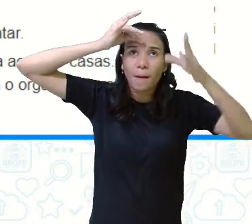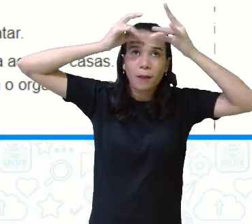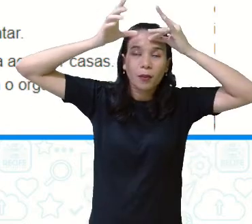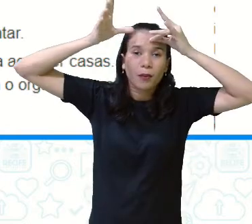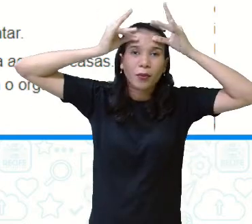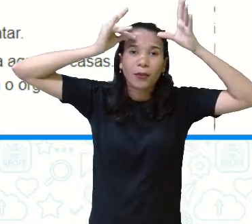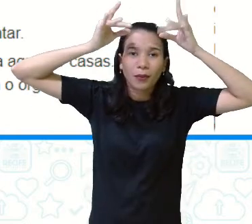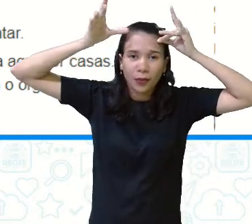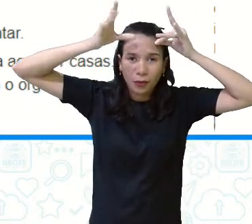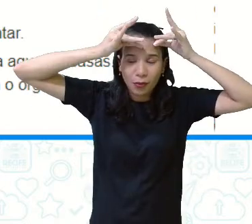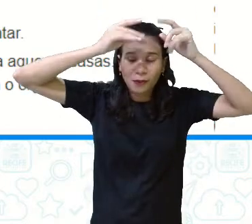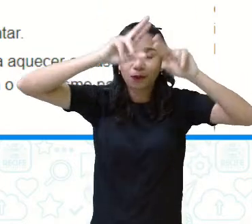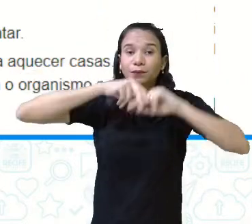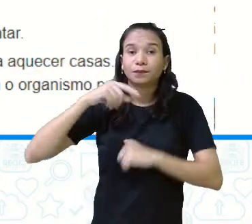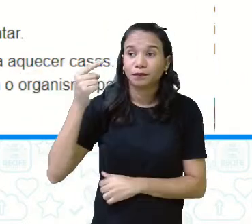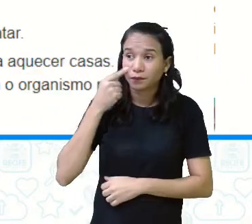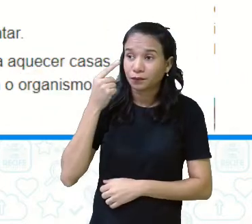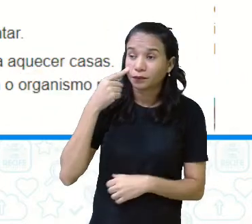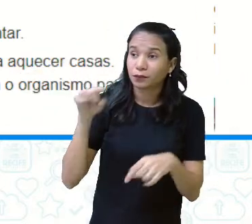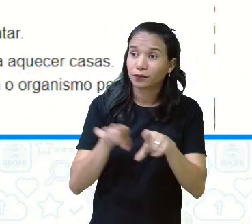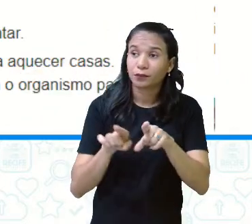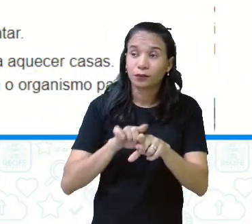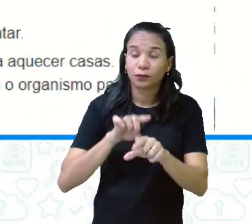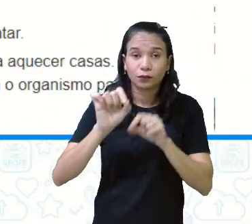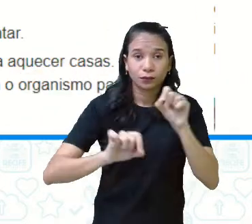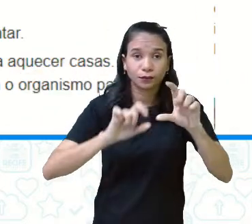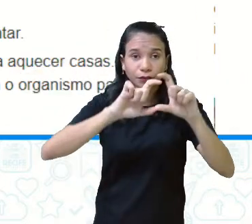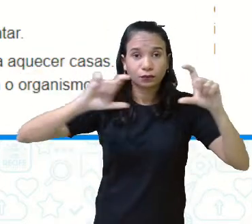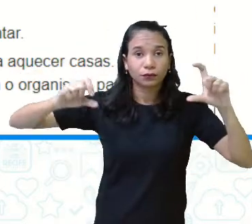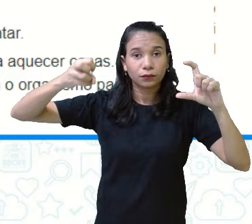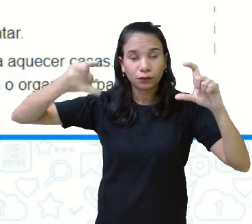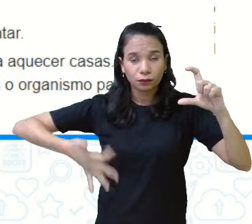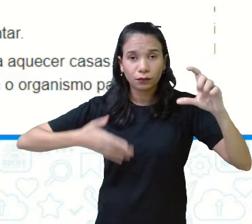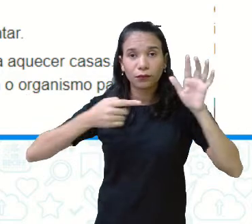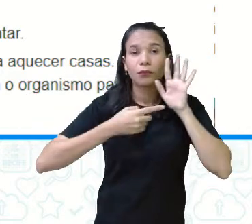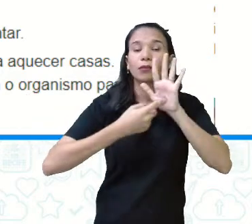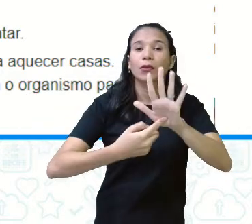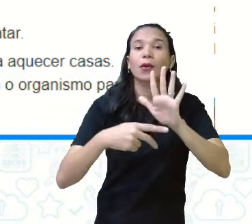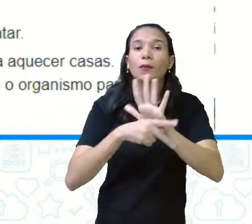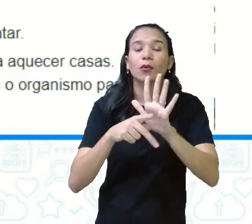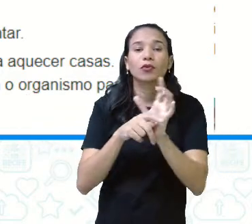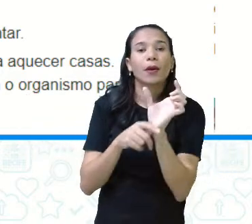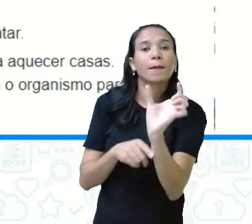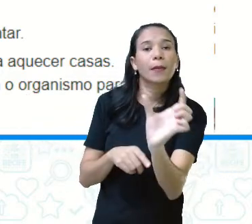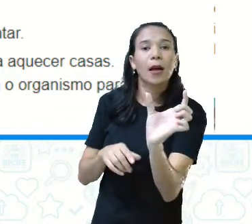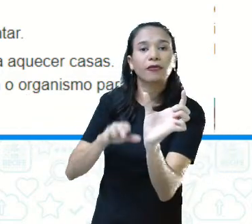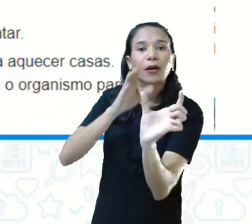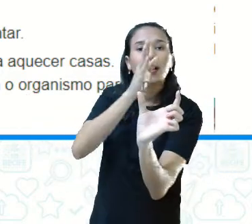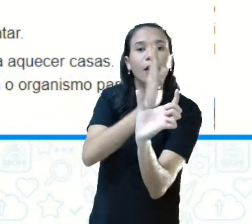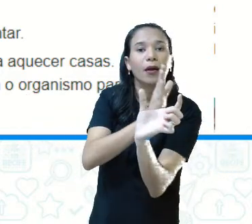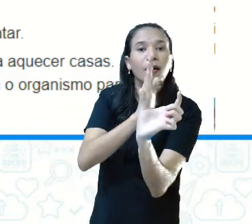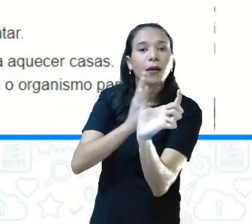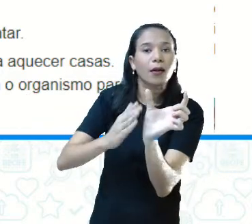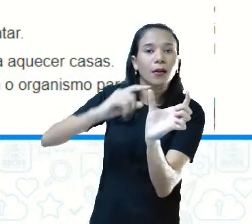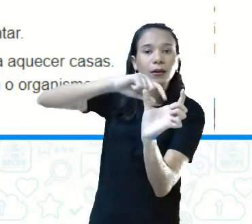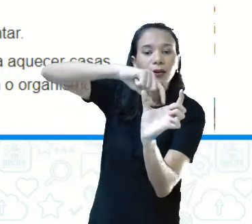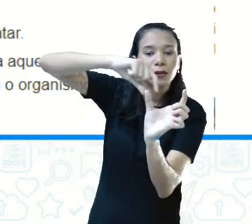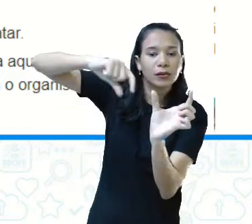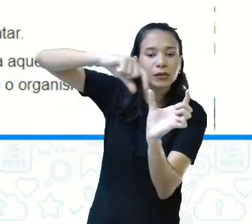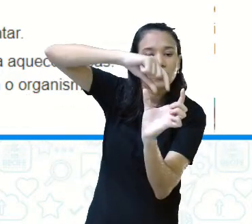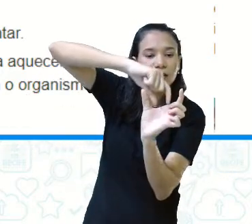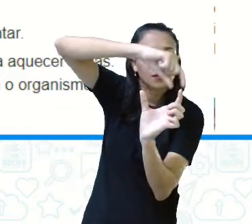muitas informações. Observe que nesse verbete aí já mostra a palavra aquecimento com a